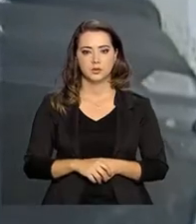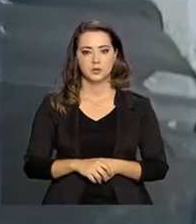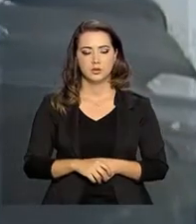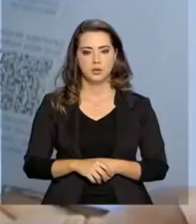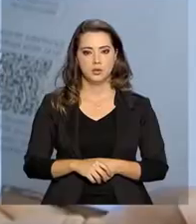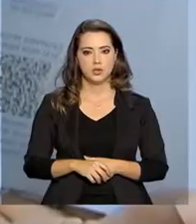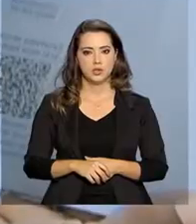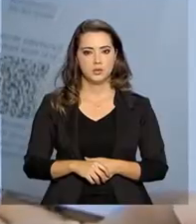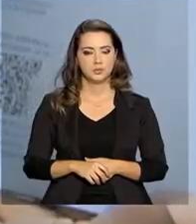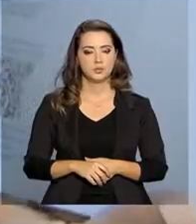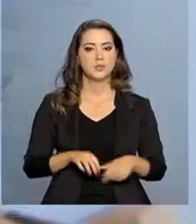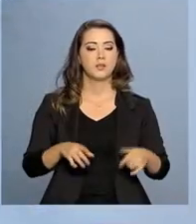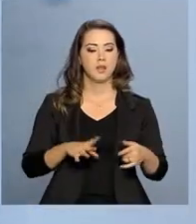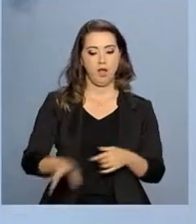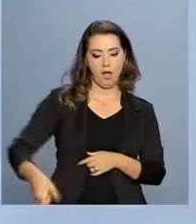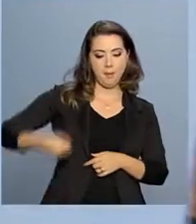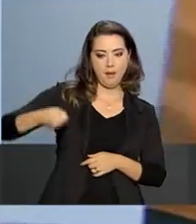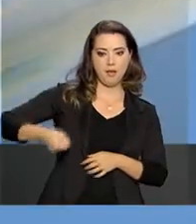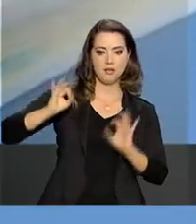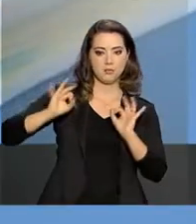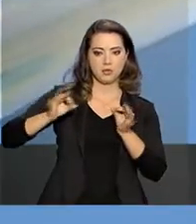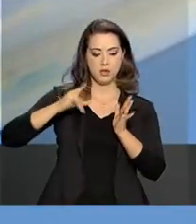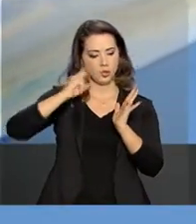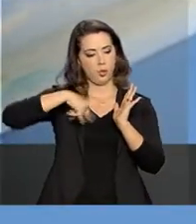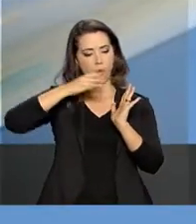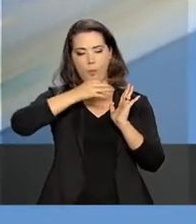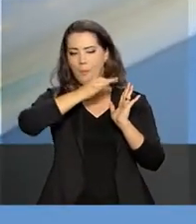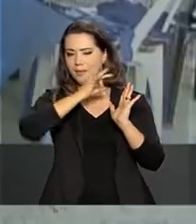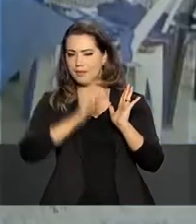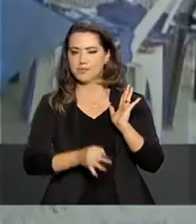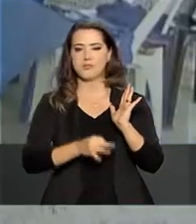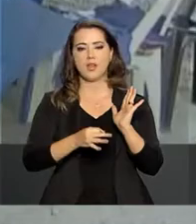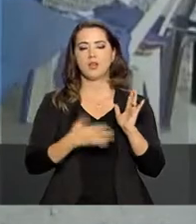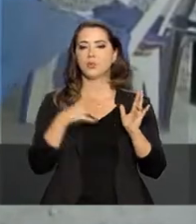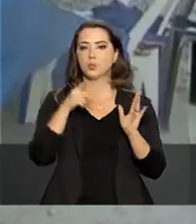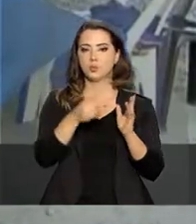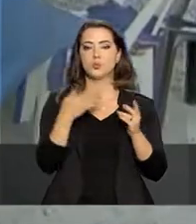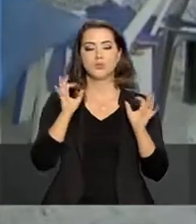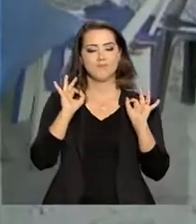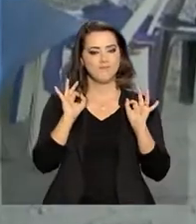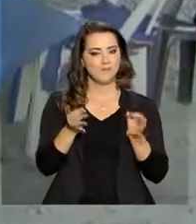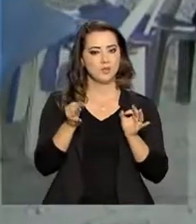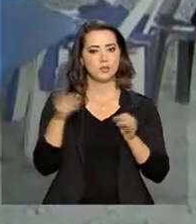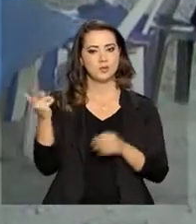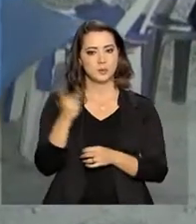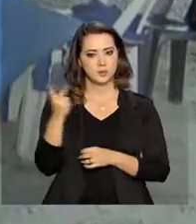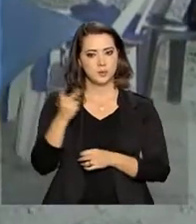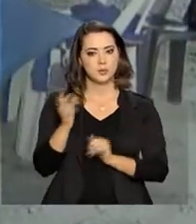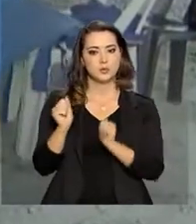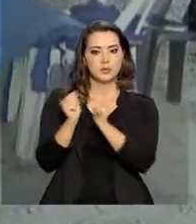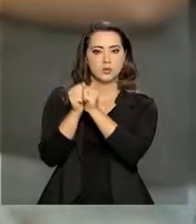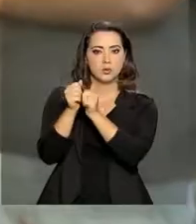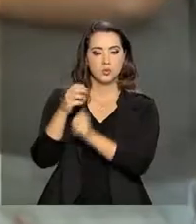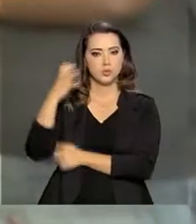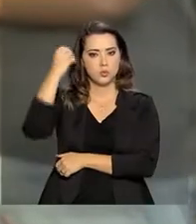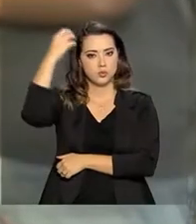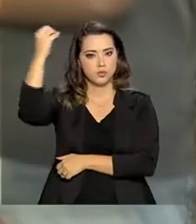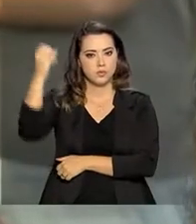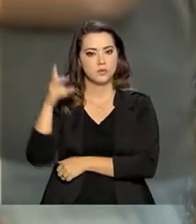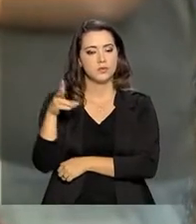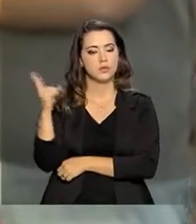Malas prontas, CPF, pedido de refúgio, documentos na mão. Tudo pronto para Vitor e Blanca embarcarem. Eles